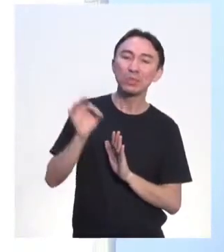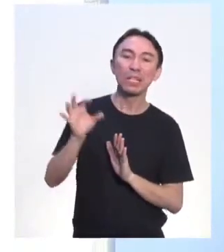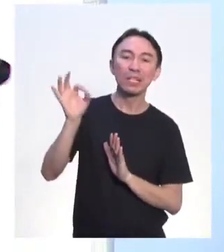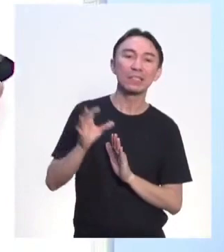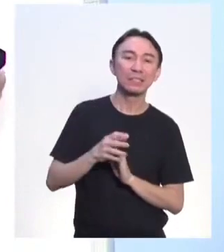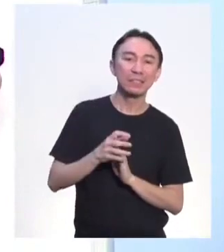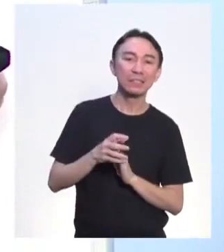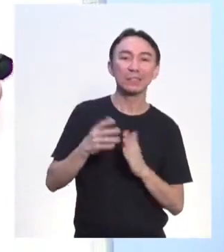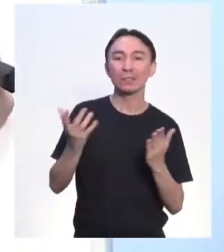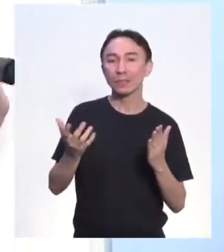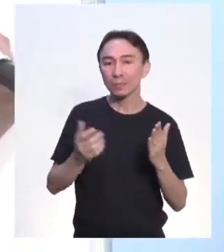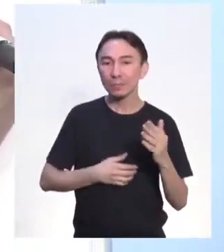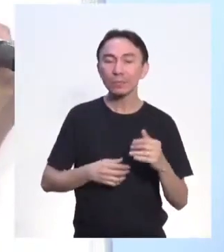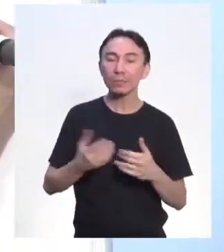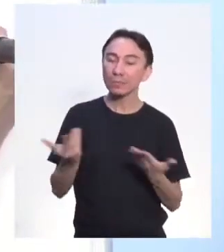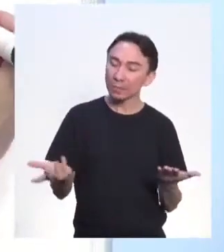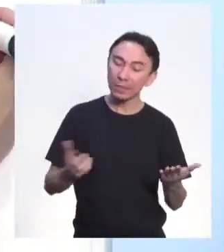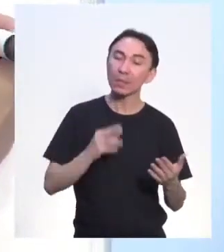é